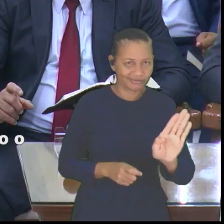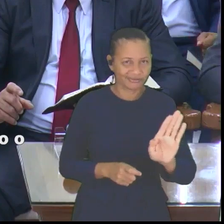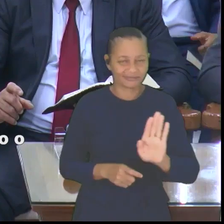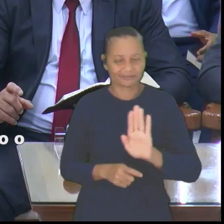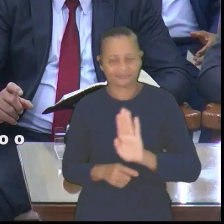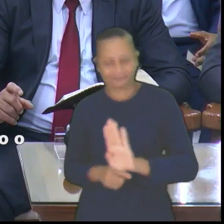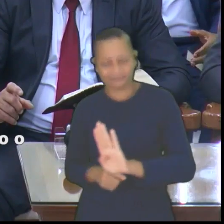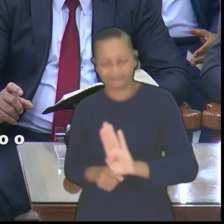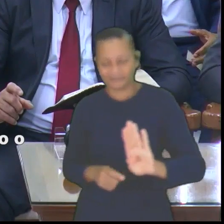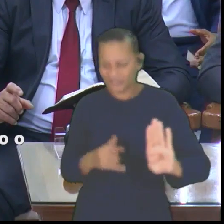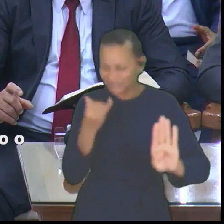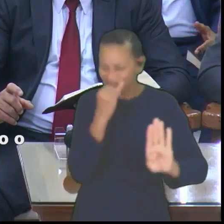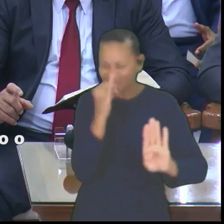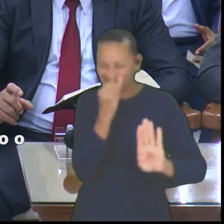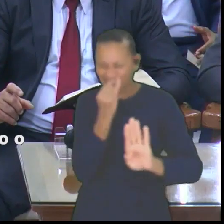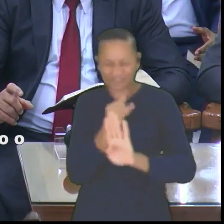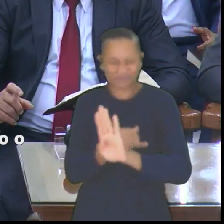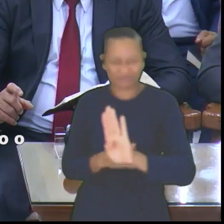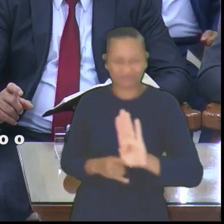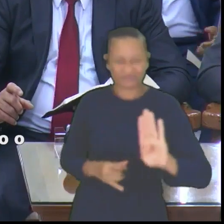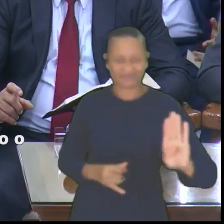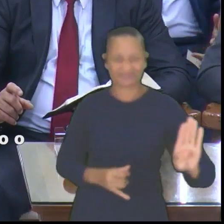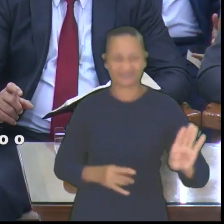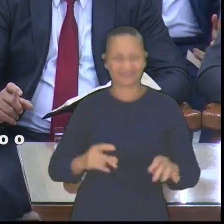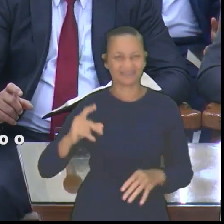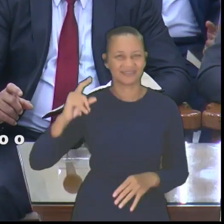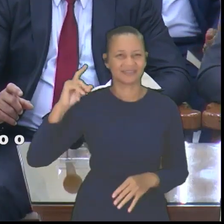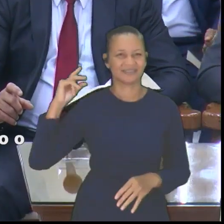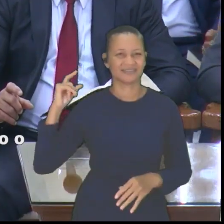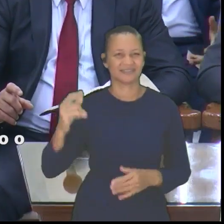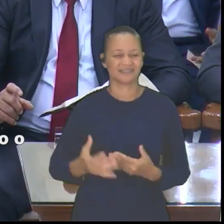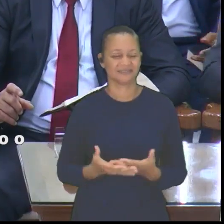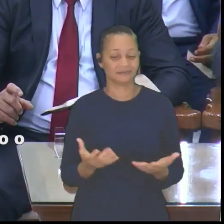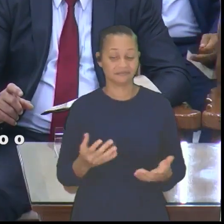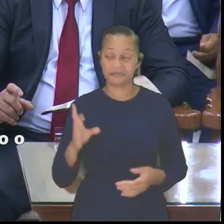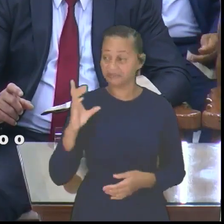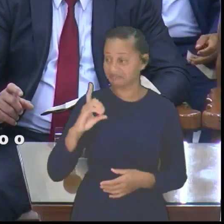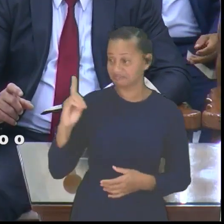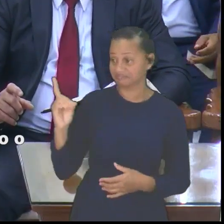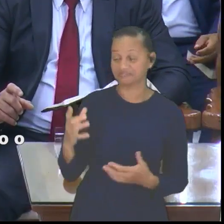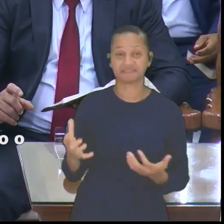eletrônico, obrigado. Tinha coisa eletrônica naquele tempo. Mas quando Deus quer,